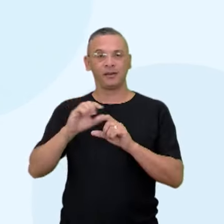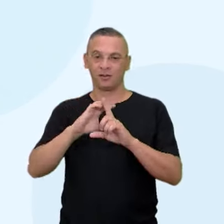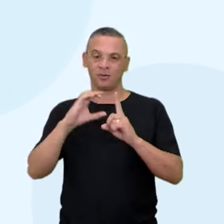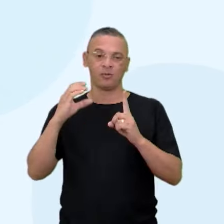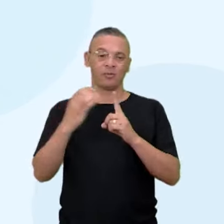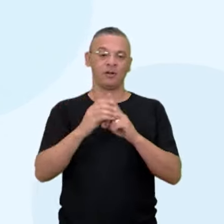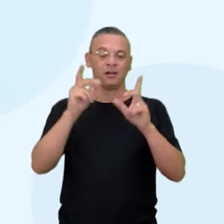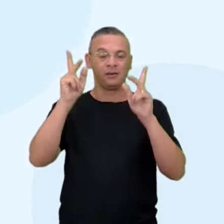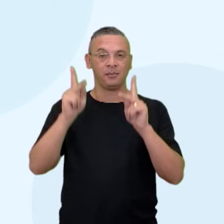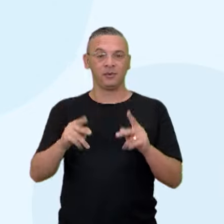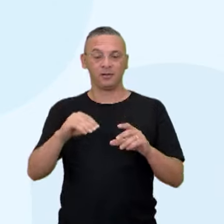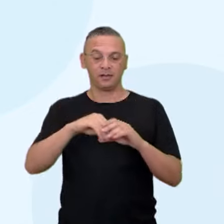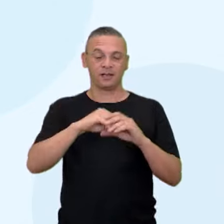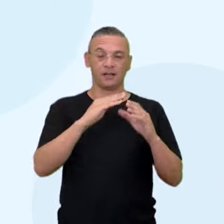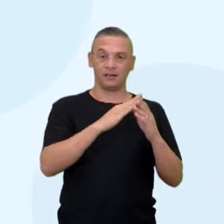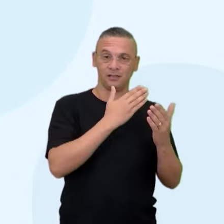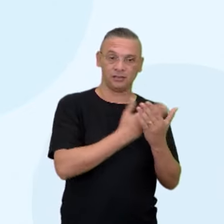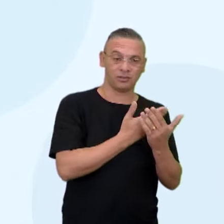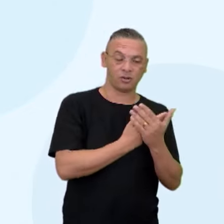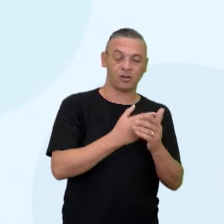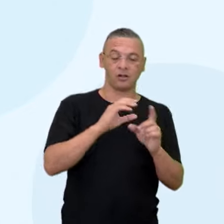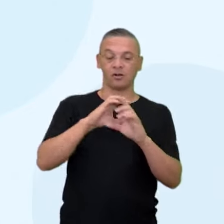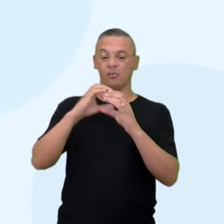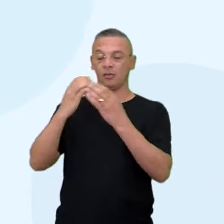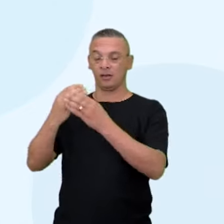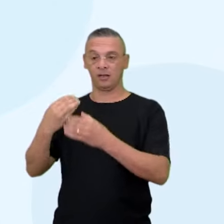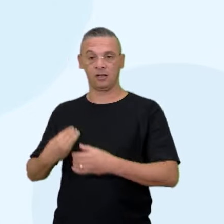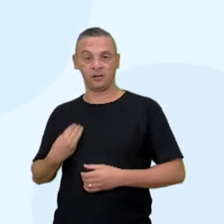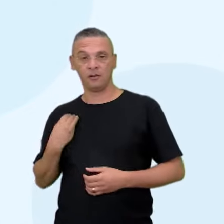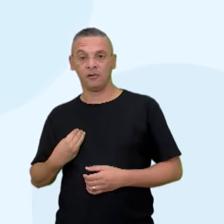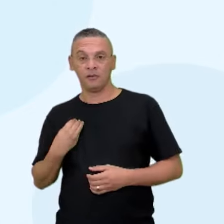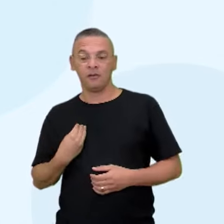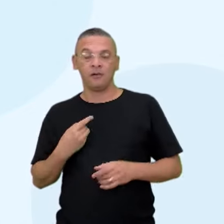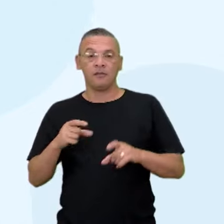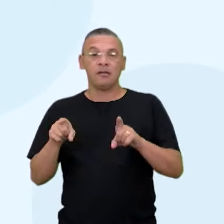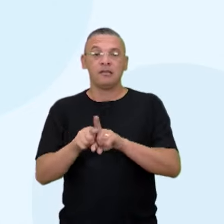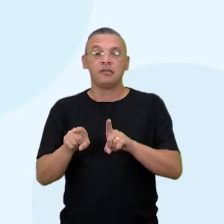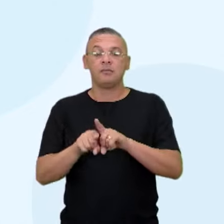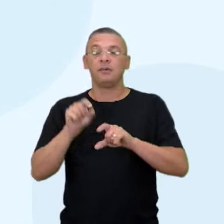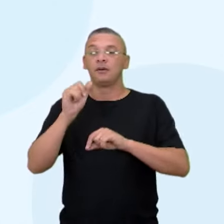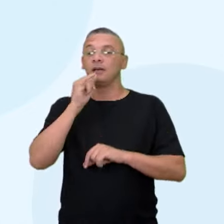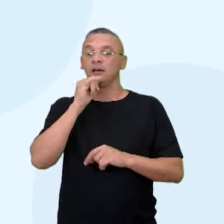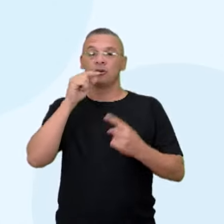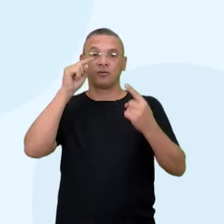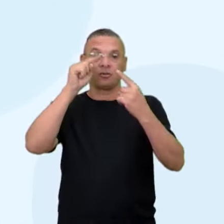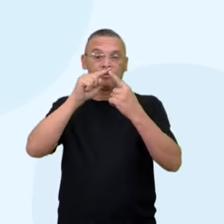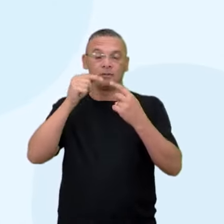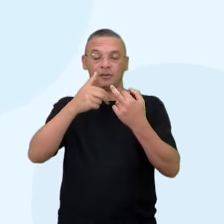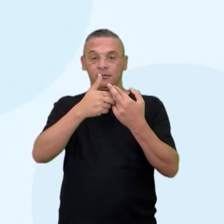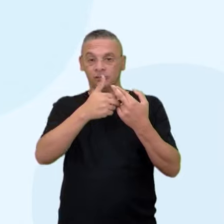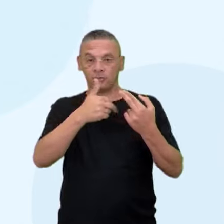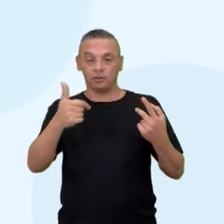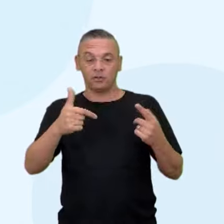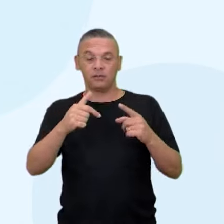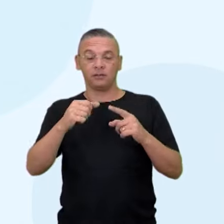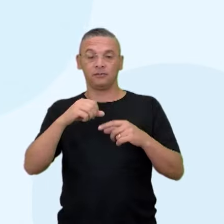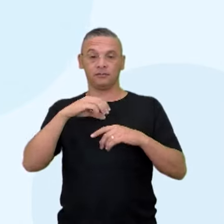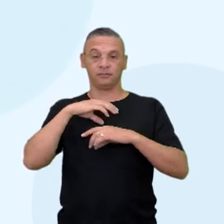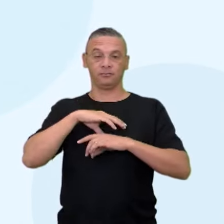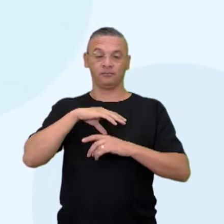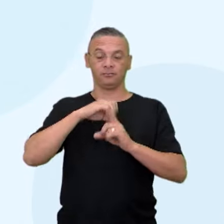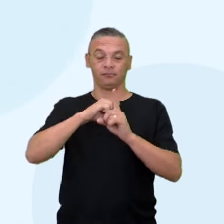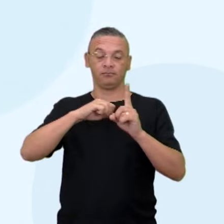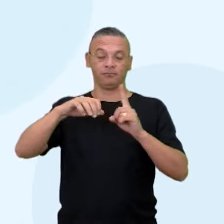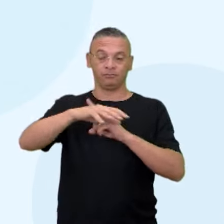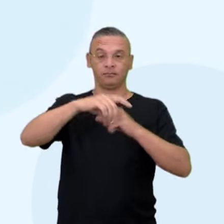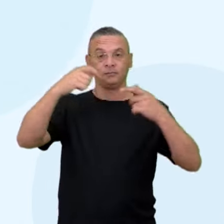todo, comunidade escolar, comunidade que você vive e que tem a ver, por exemplo, com as demandas que essa sociedade apresenta.